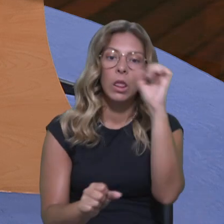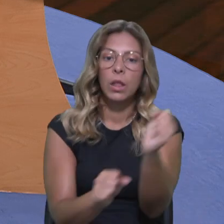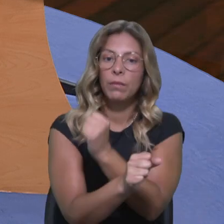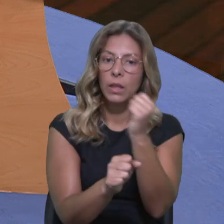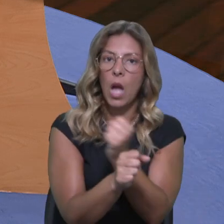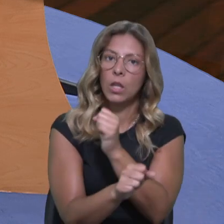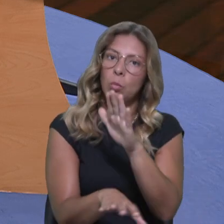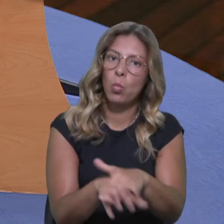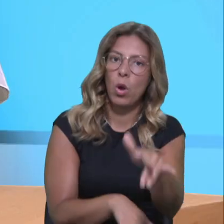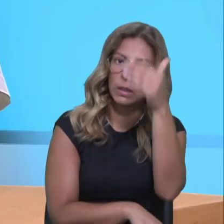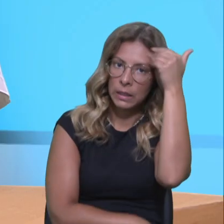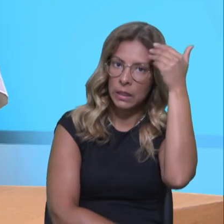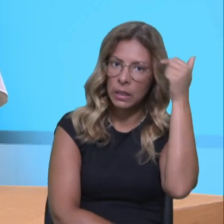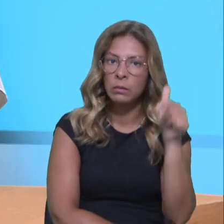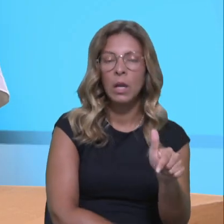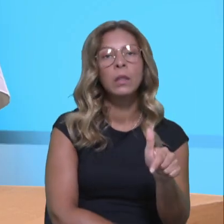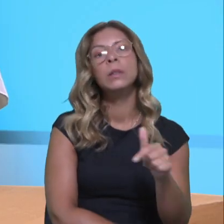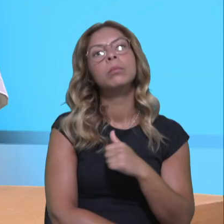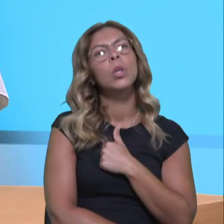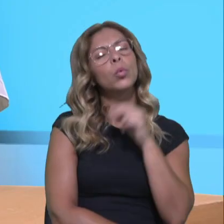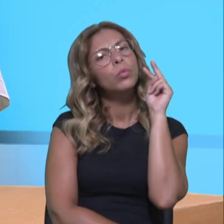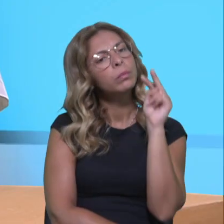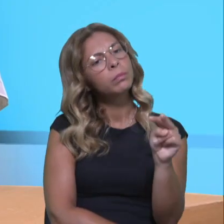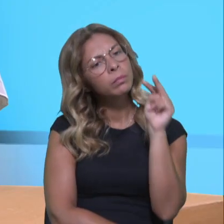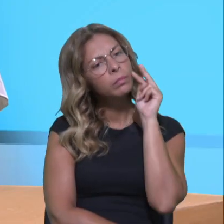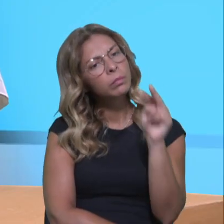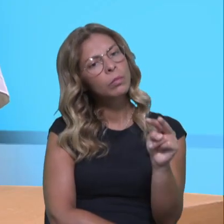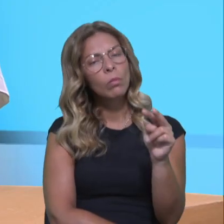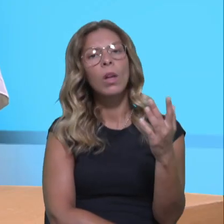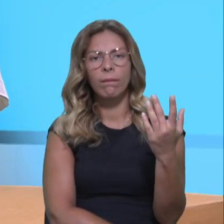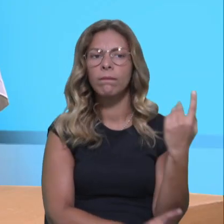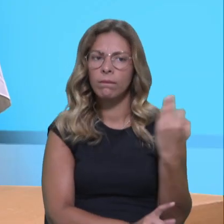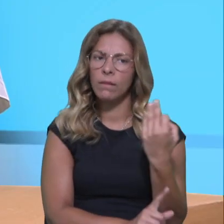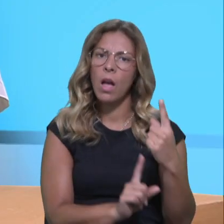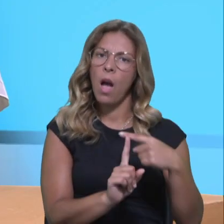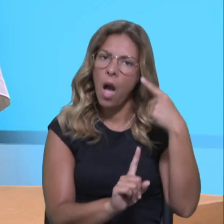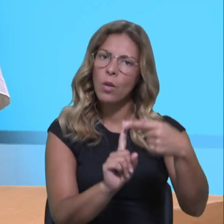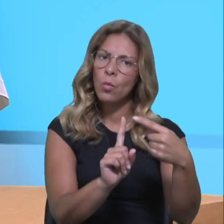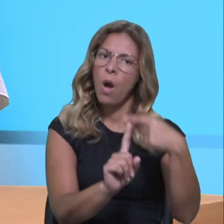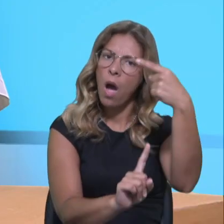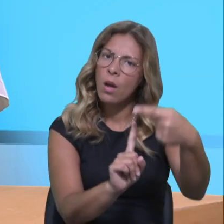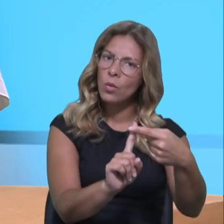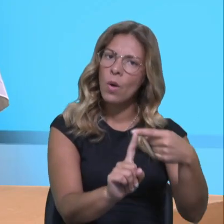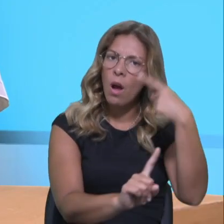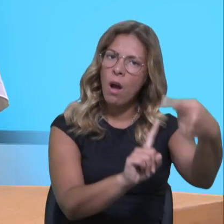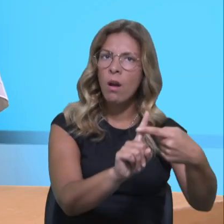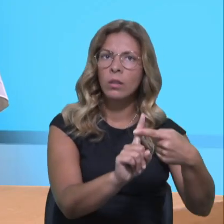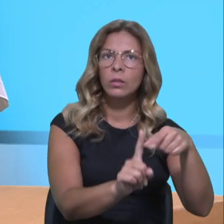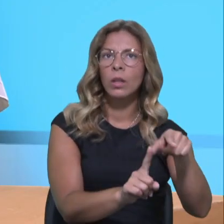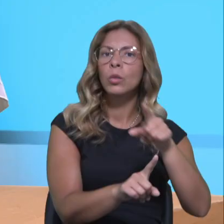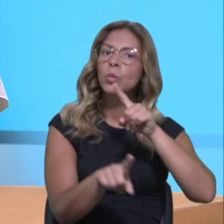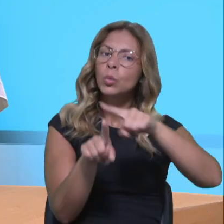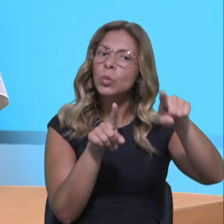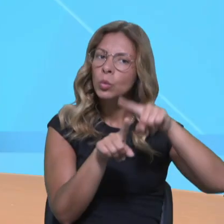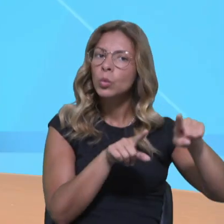idosos, não é? Sabe que tenho verificado que, de ano para ano, as iniciativas vão se multiplicando nos diversos pontos do